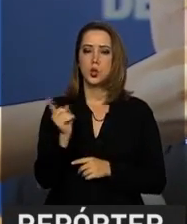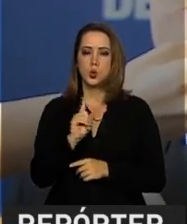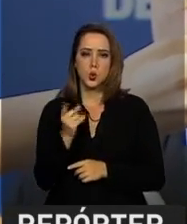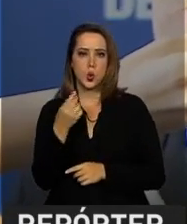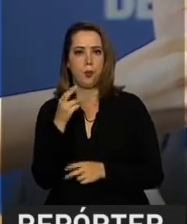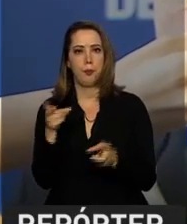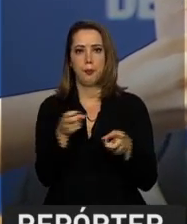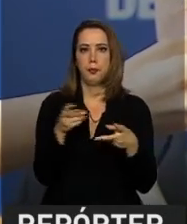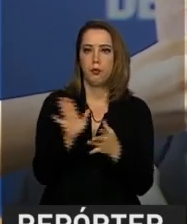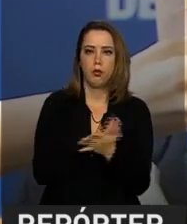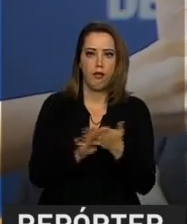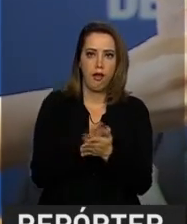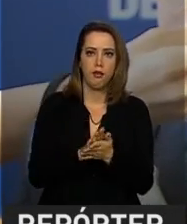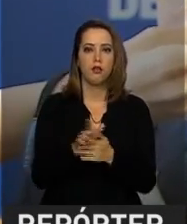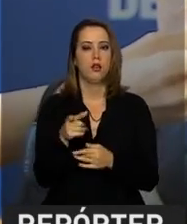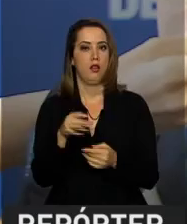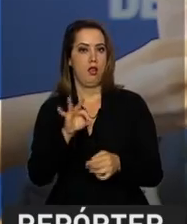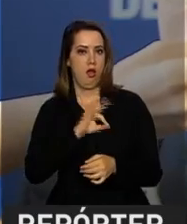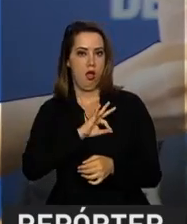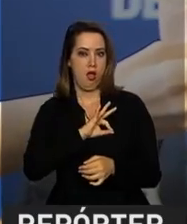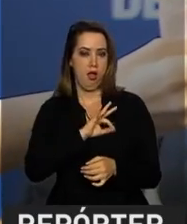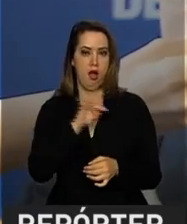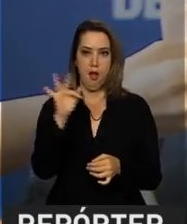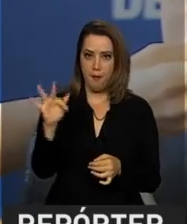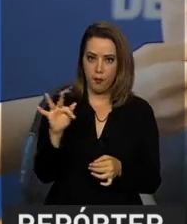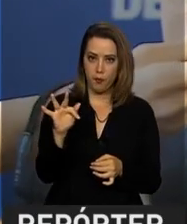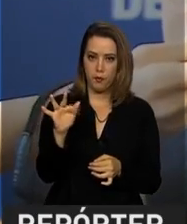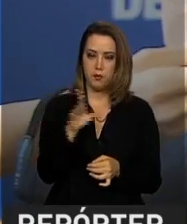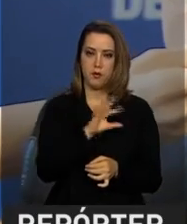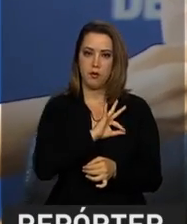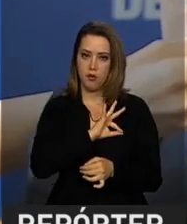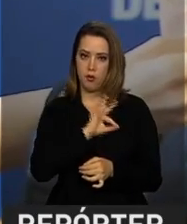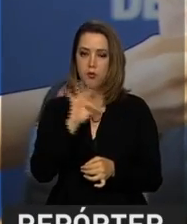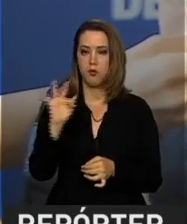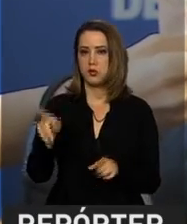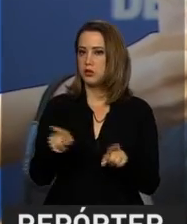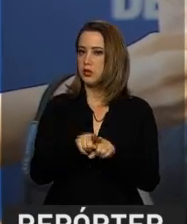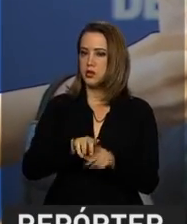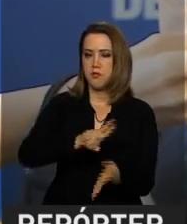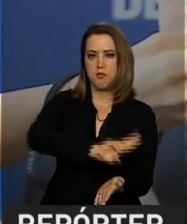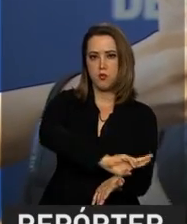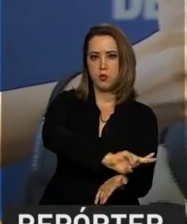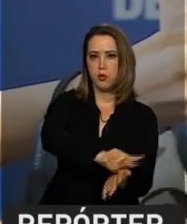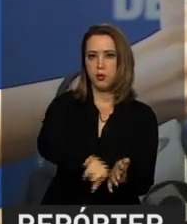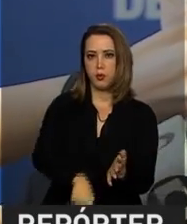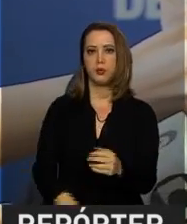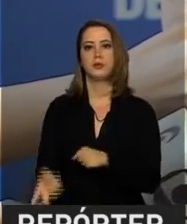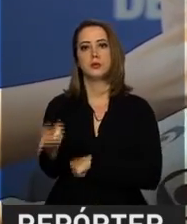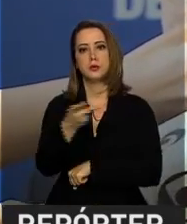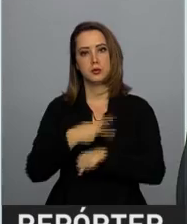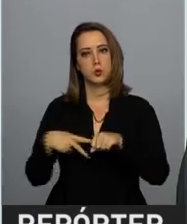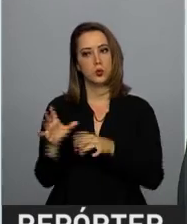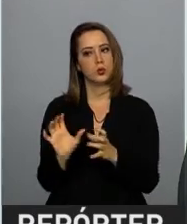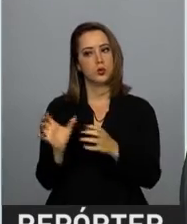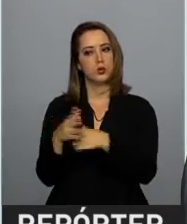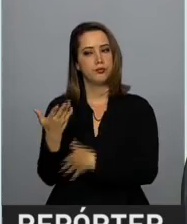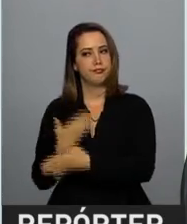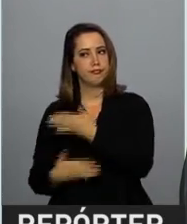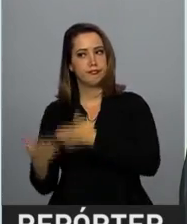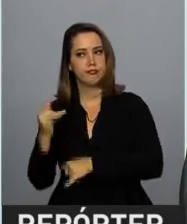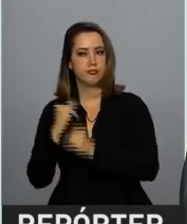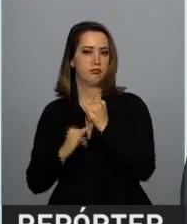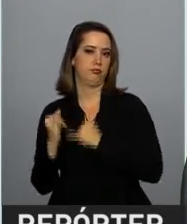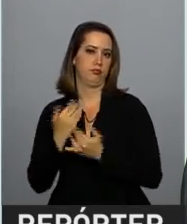Polícia Federal, pela inteligência nossa do Brasil e dos países com quais nós trocamos informação. O ministro